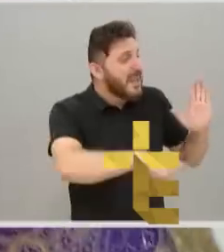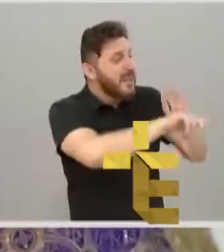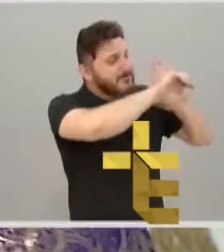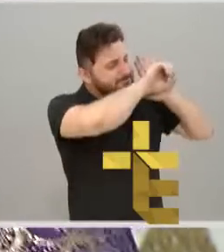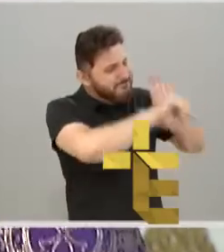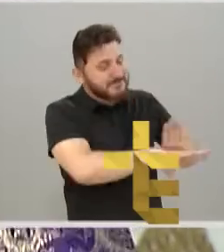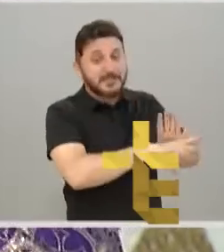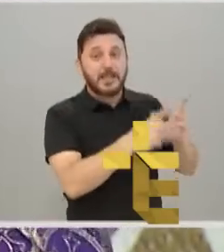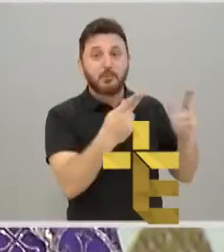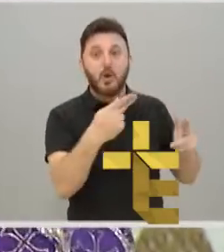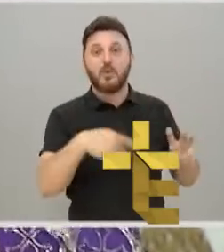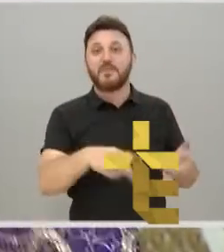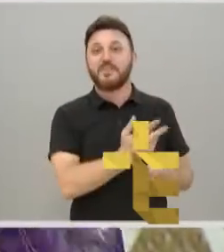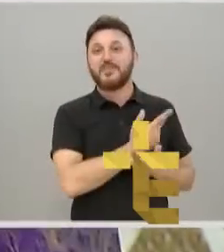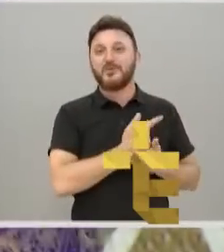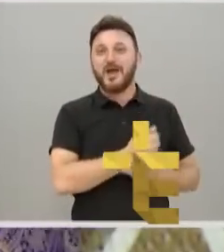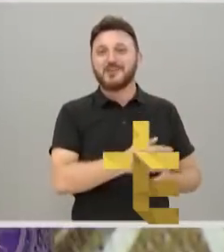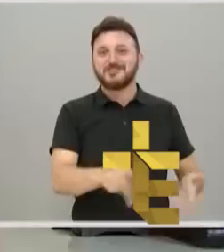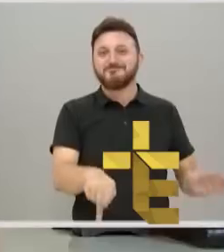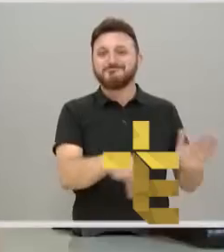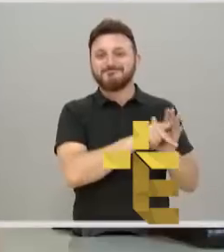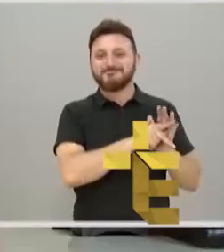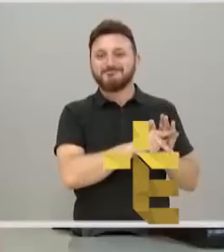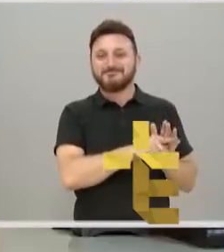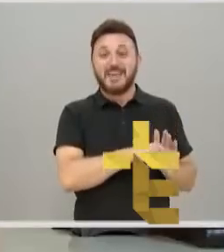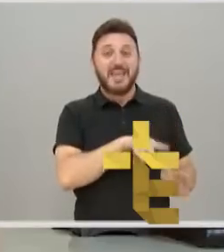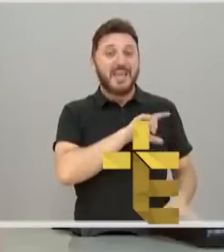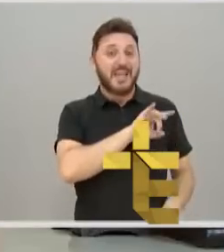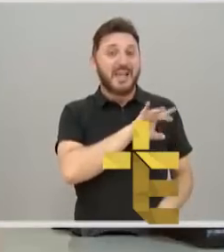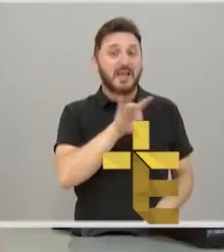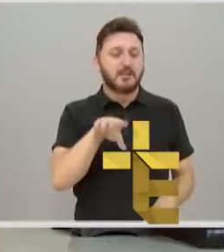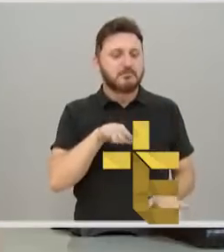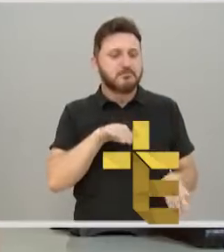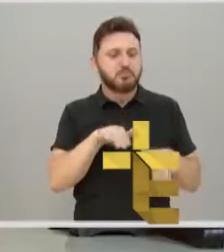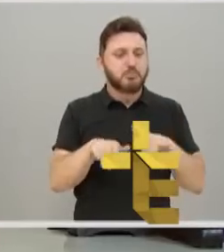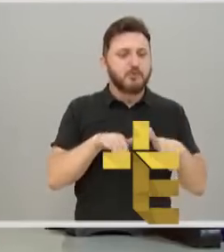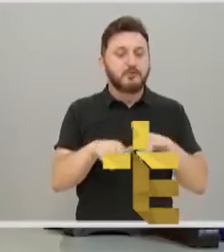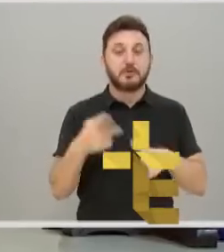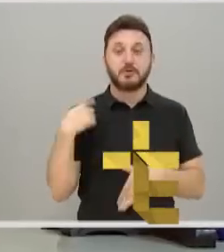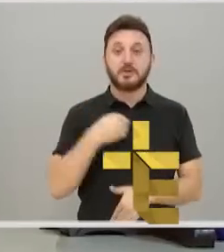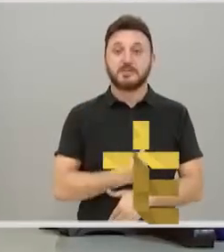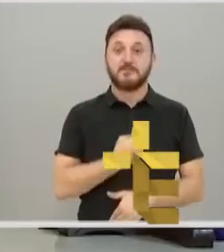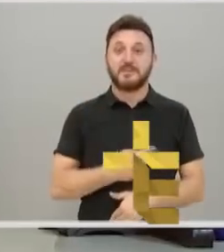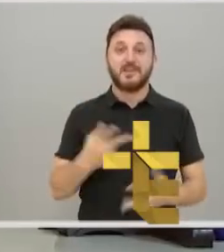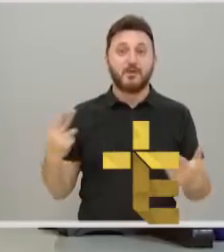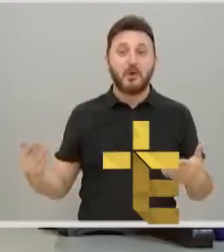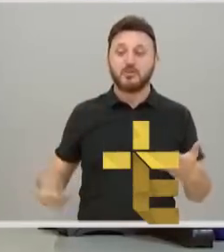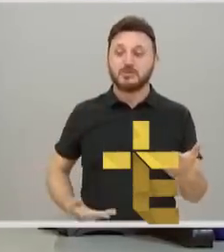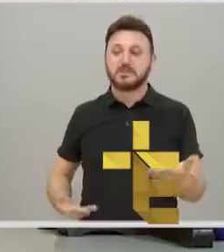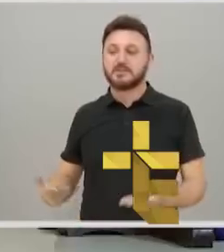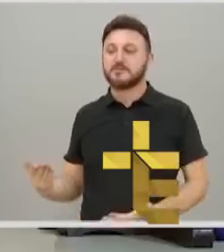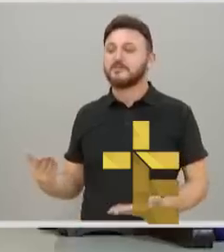cada respirar, cada movimentar, será um servir a Jesus Cristo.